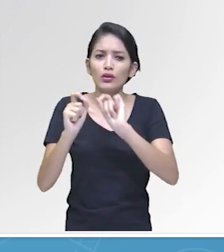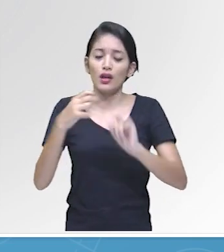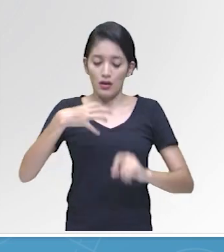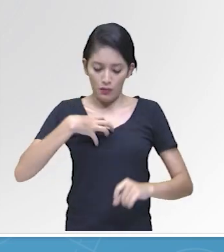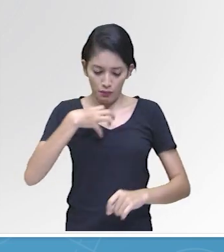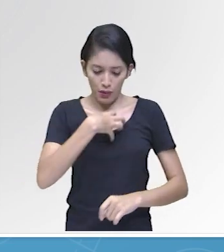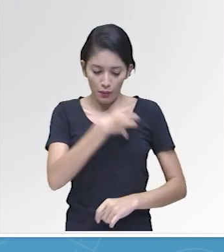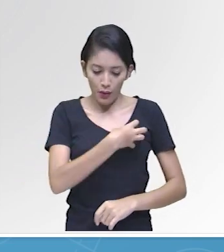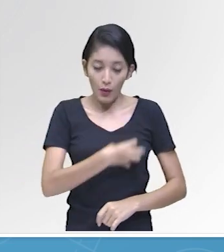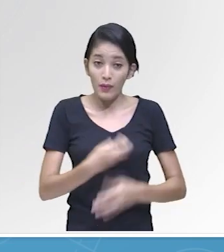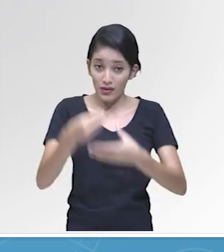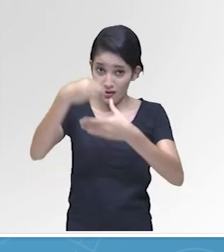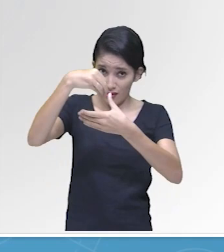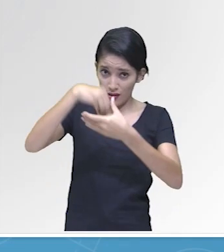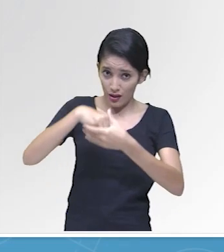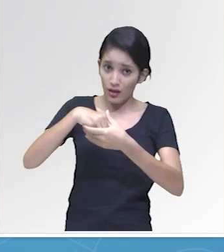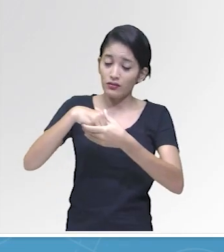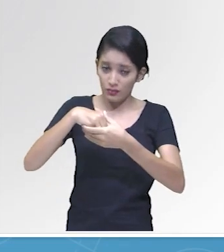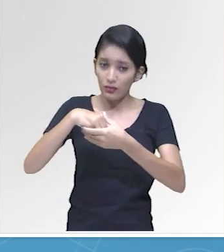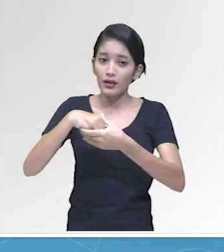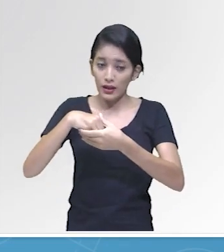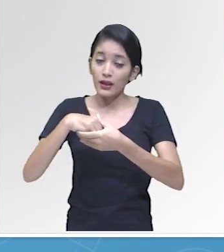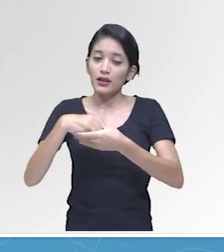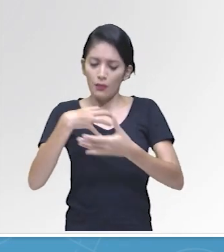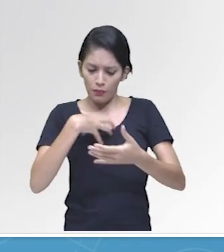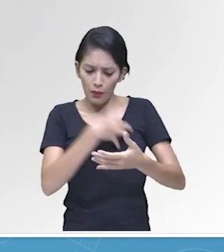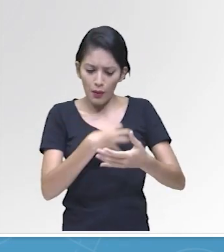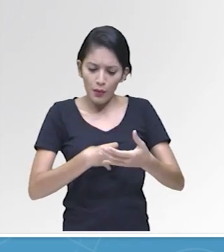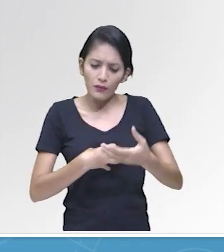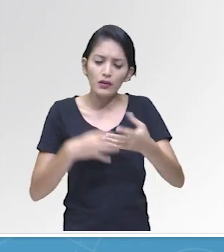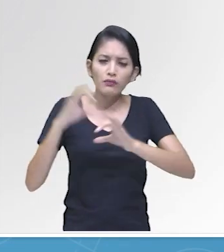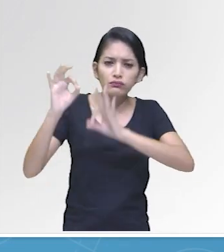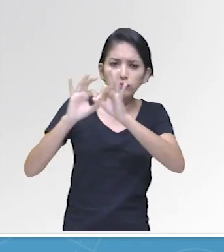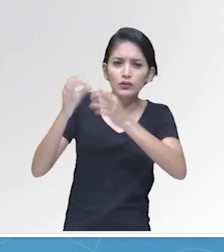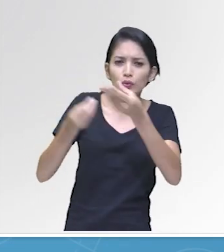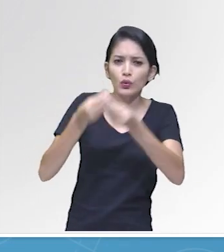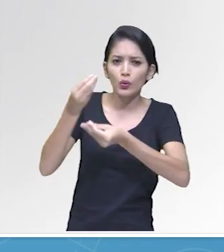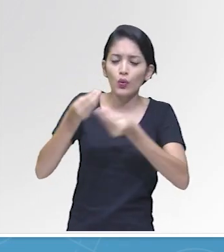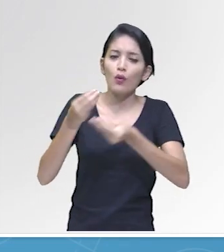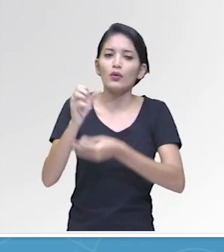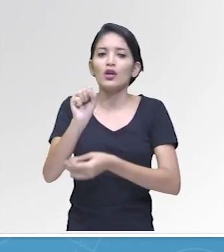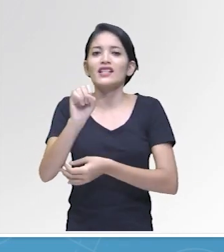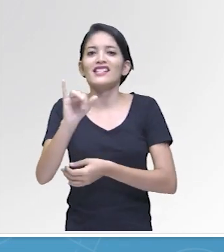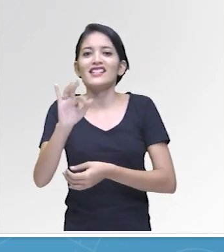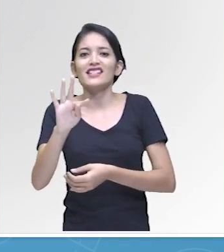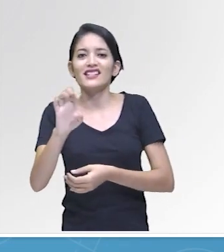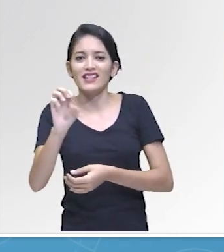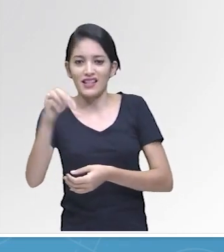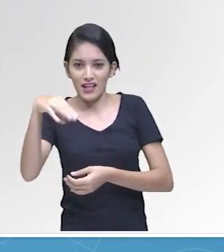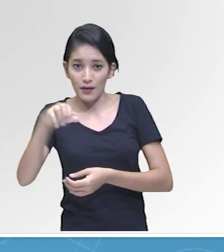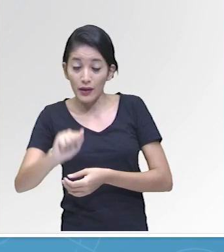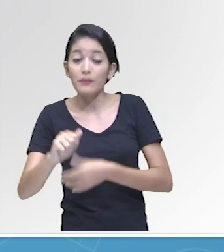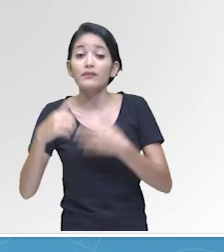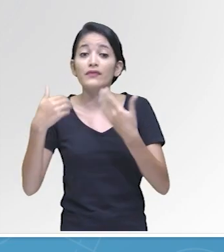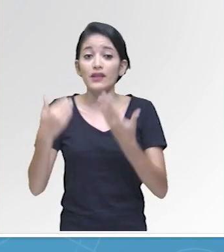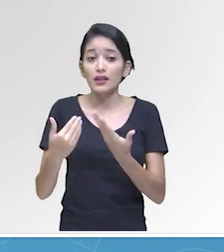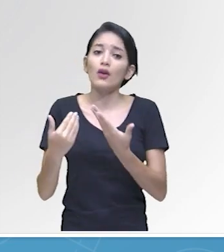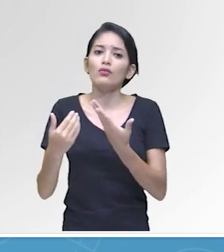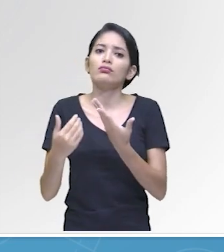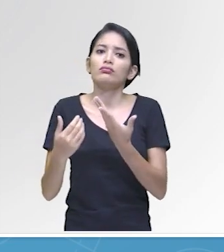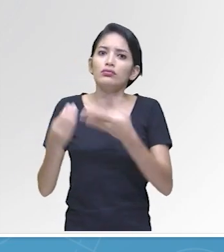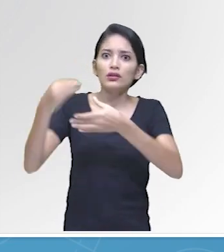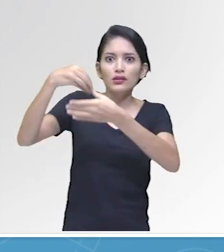do corpo, esse conjunto de órgãos vão se organizar num sistema, e esse sistema, ele vai